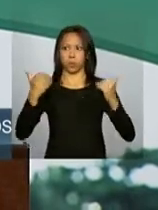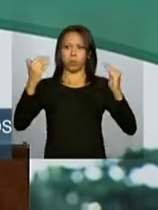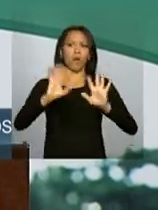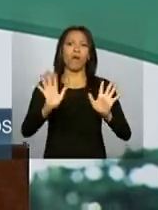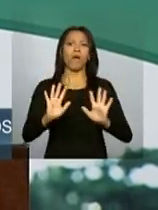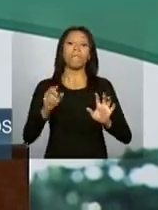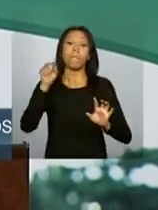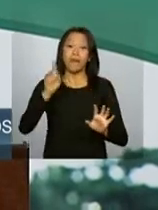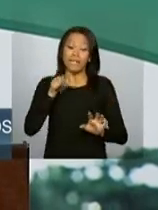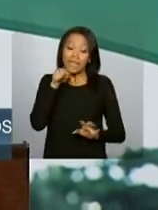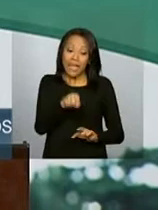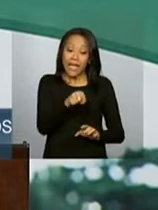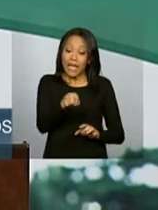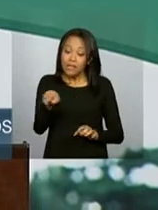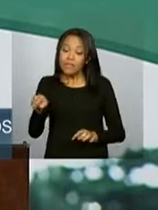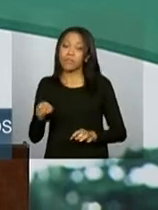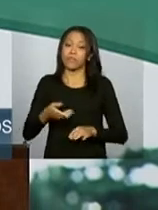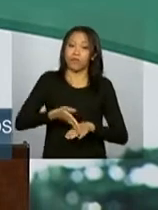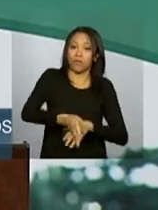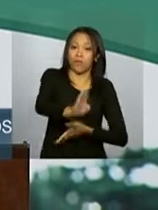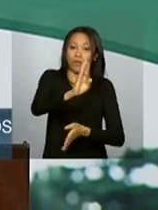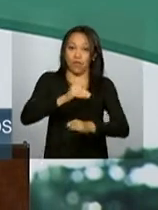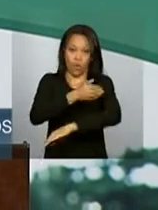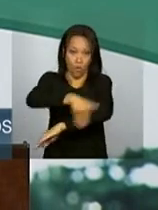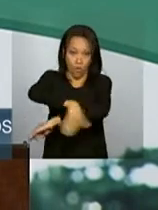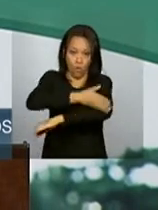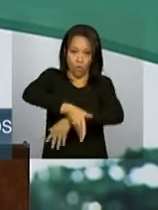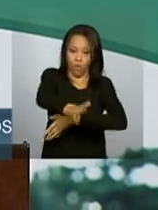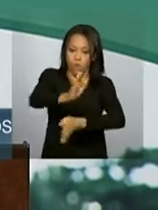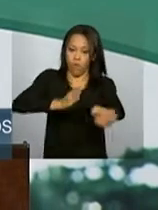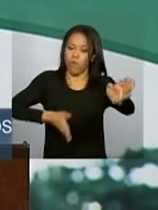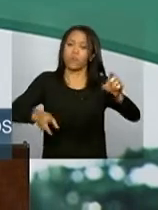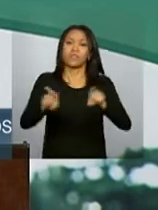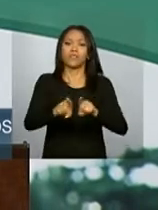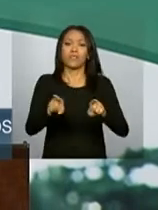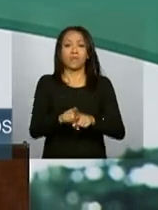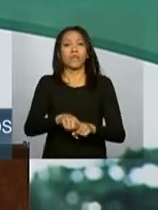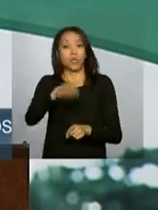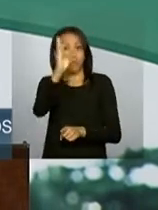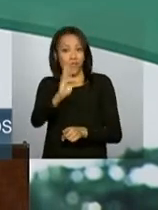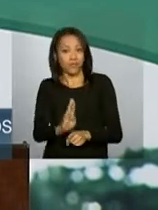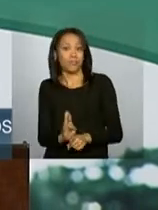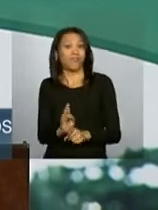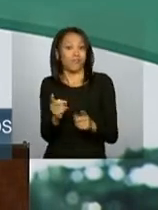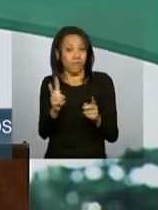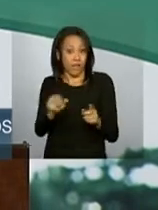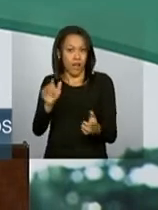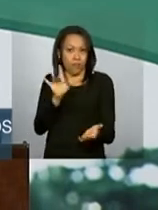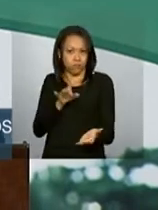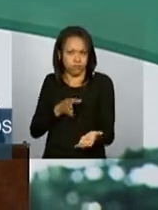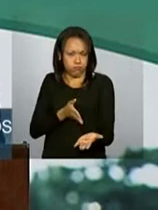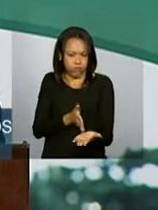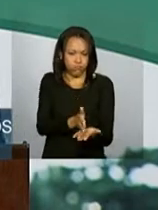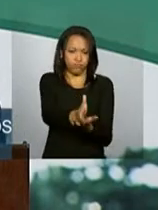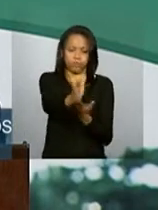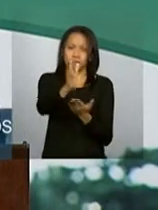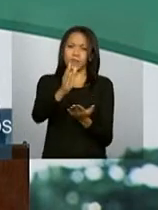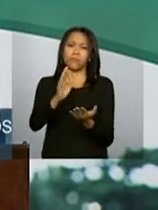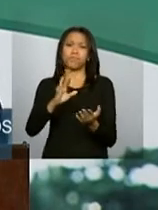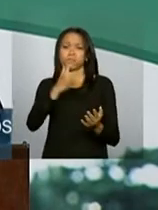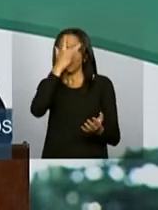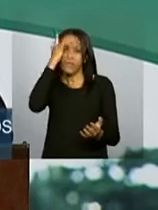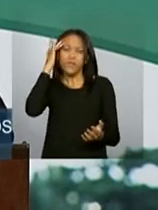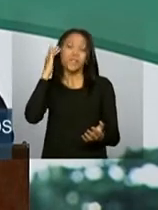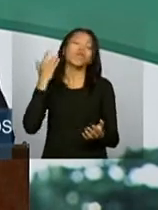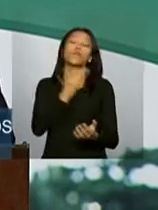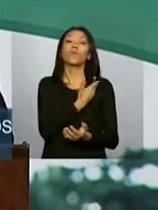ruas, nessas calçadas, que o Brasil real caminha. É lá que o olhar e a ação